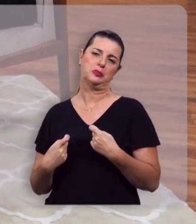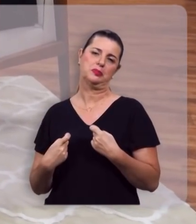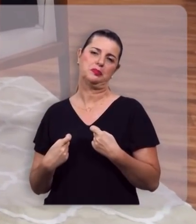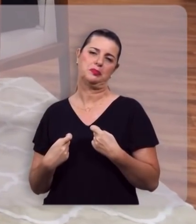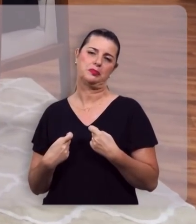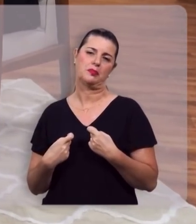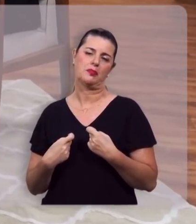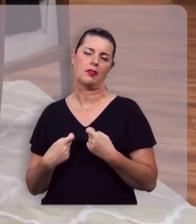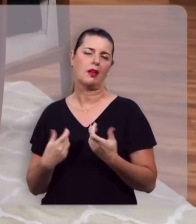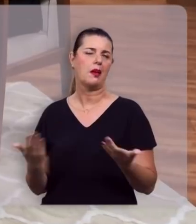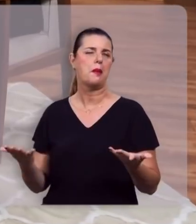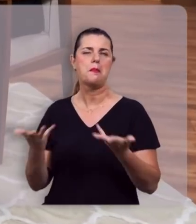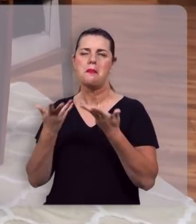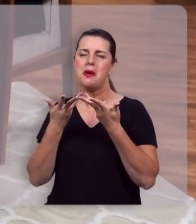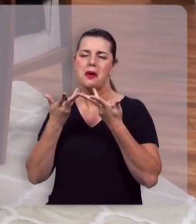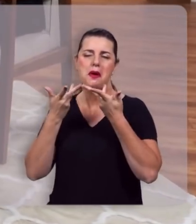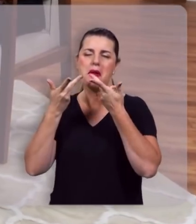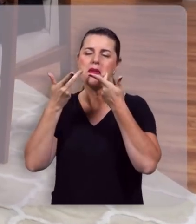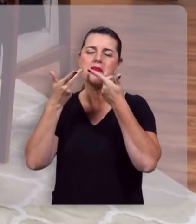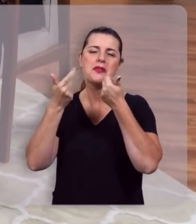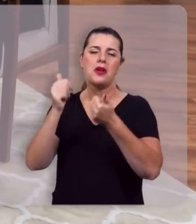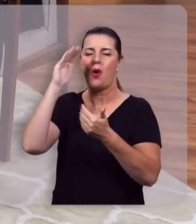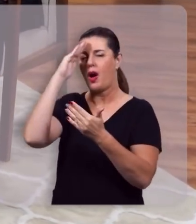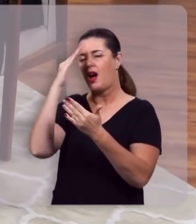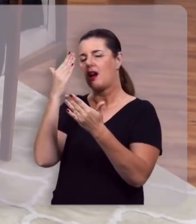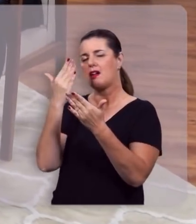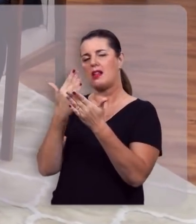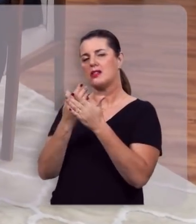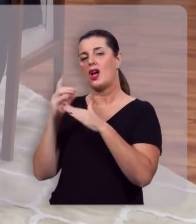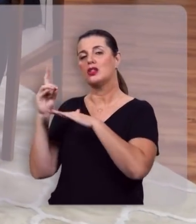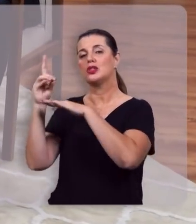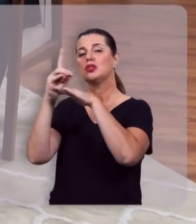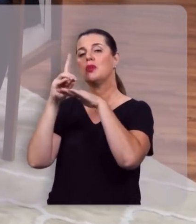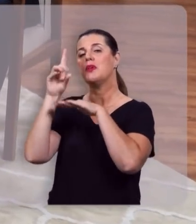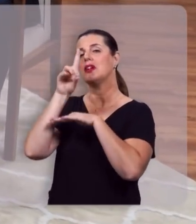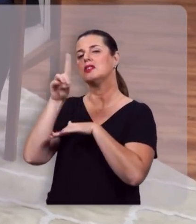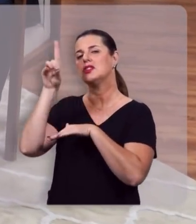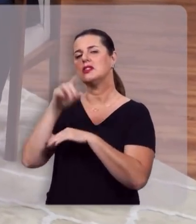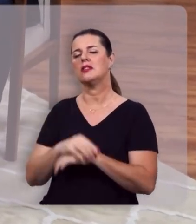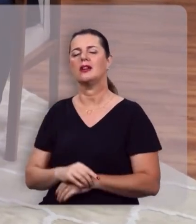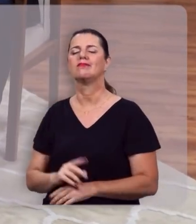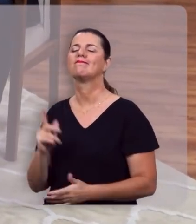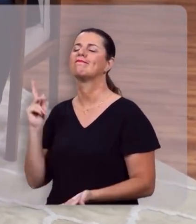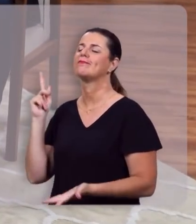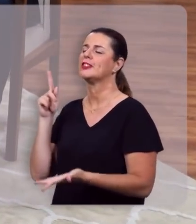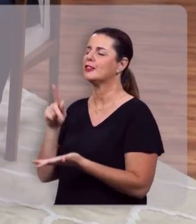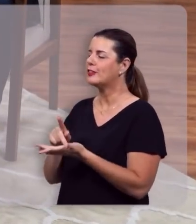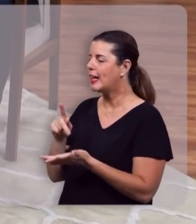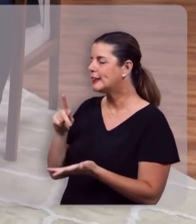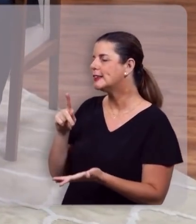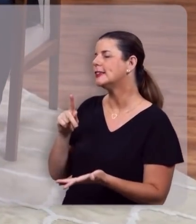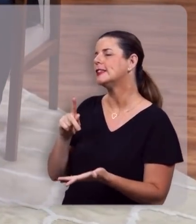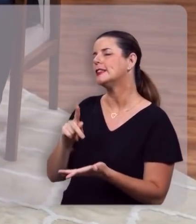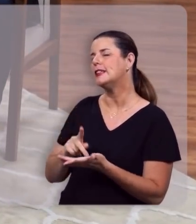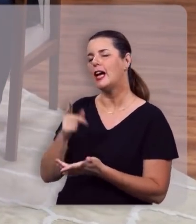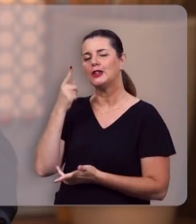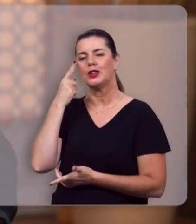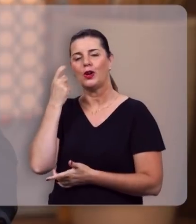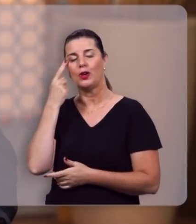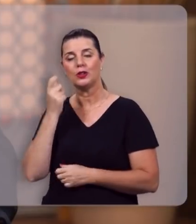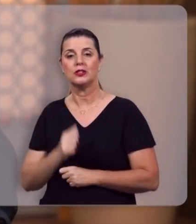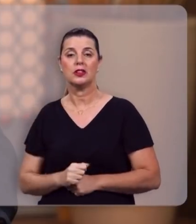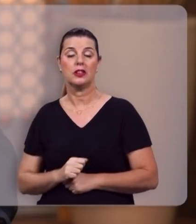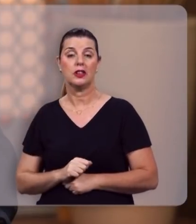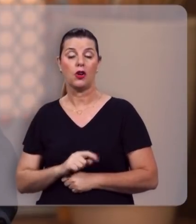toda lágrima. Amém. Como é maravilhoso crer na soberania de Deus, é verdade, pastor Rosser? É verdade, meu amigo reverendo